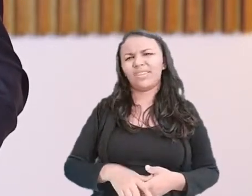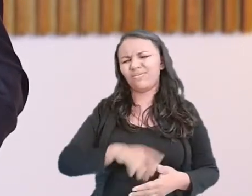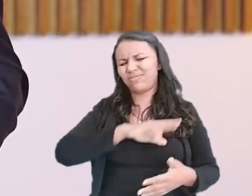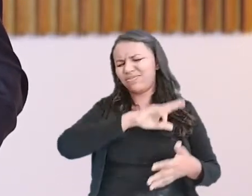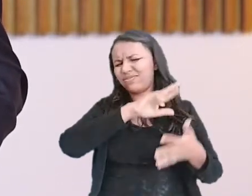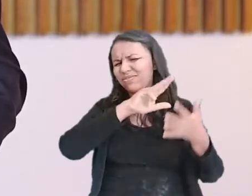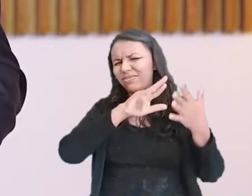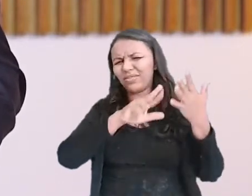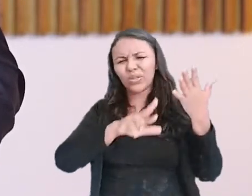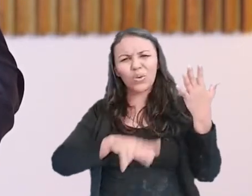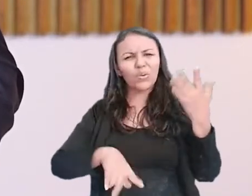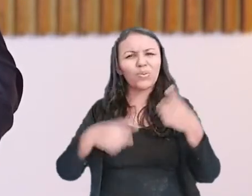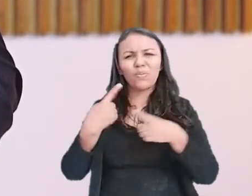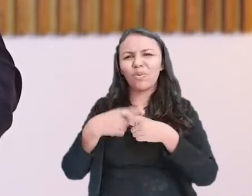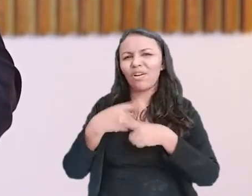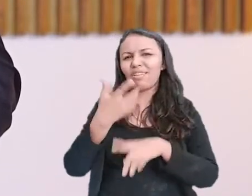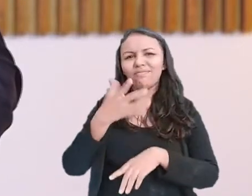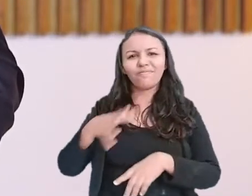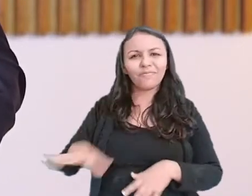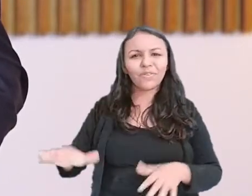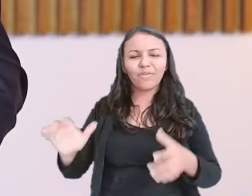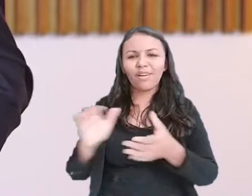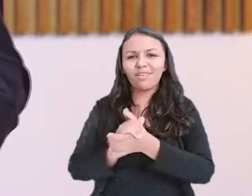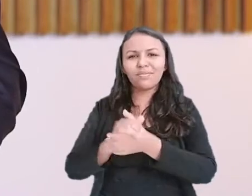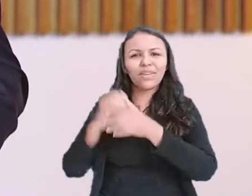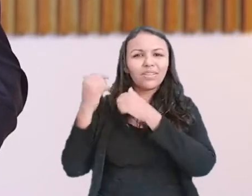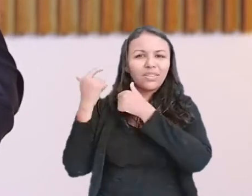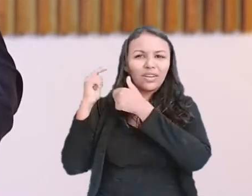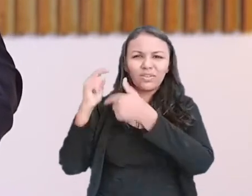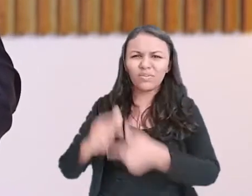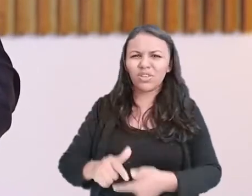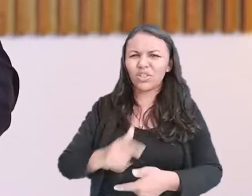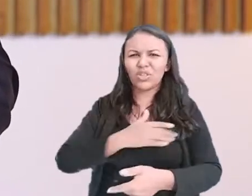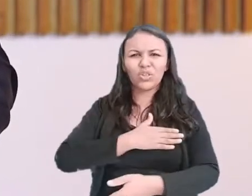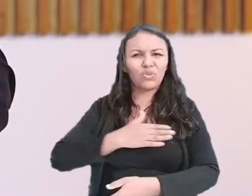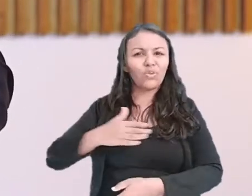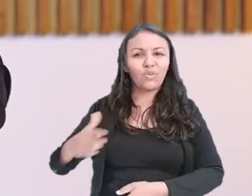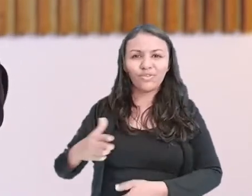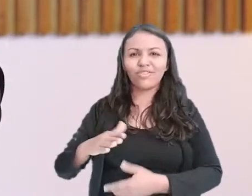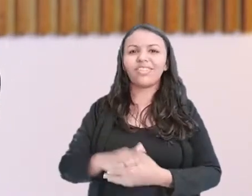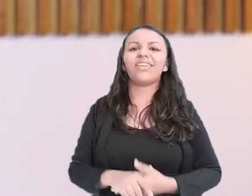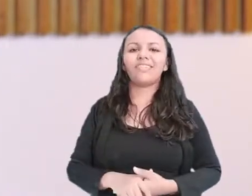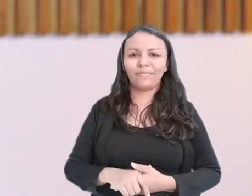sua descrição, com raiva da instituição que Deus estabeleceu.